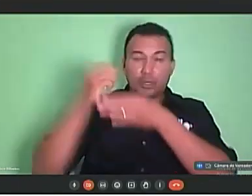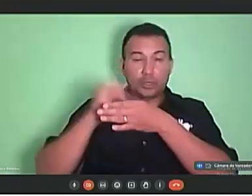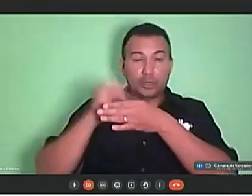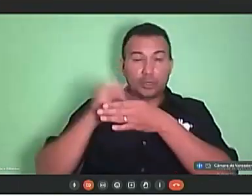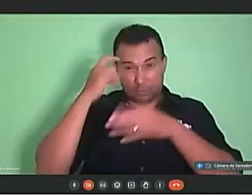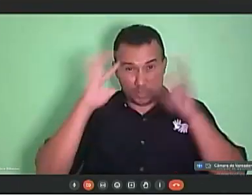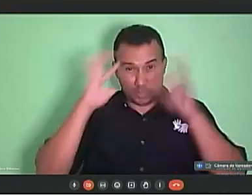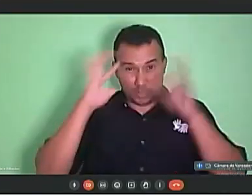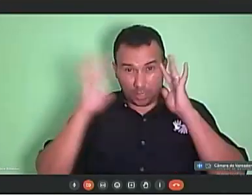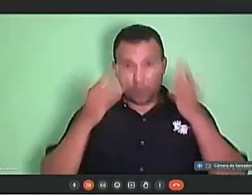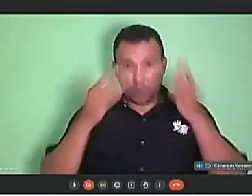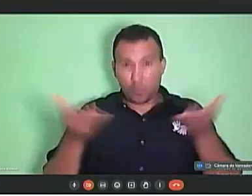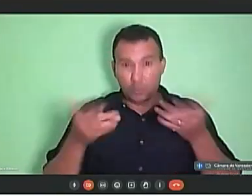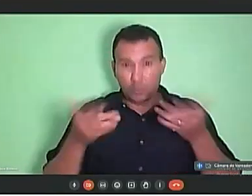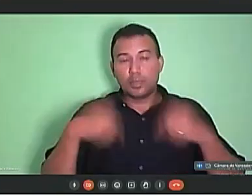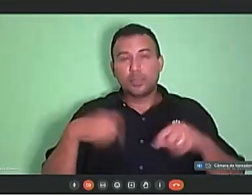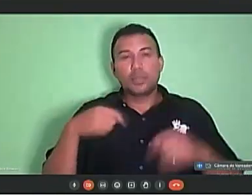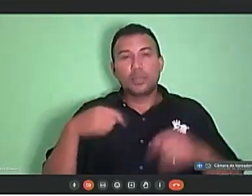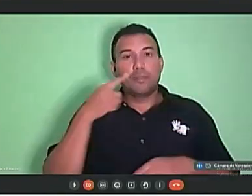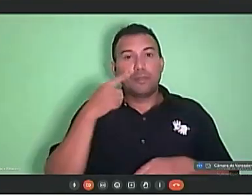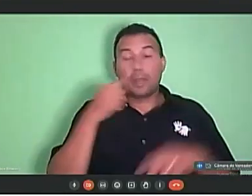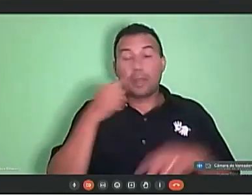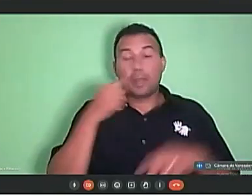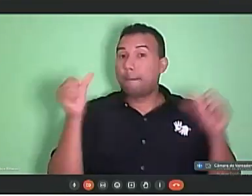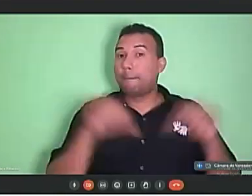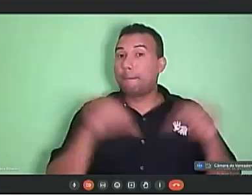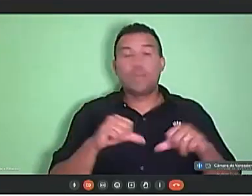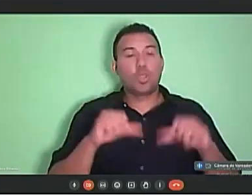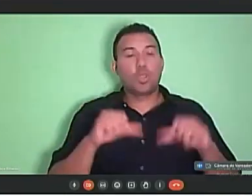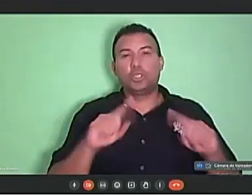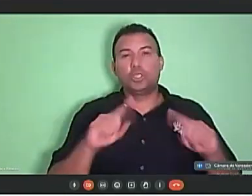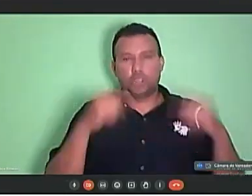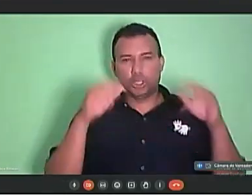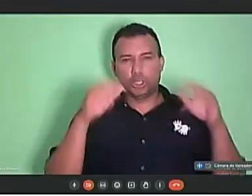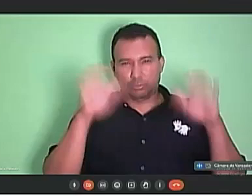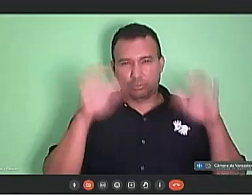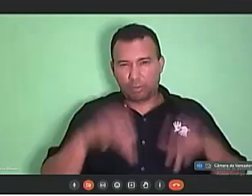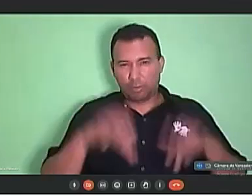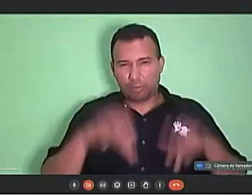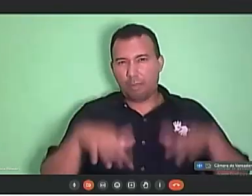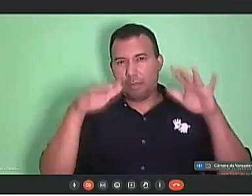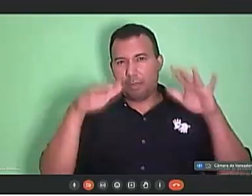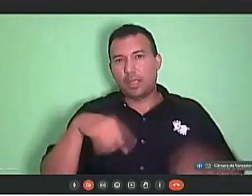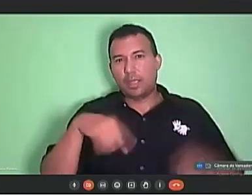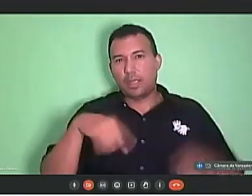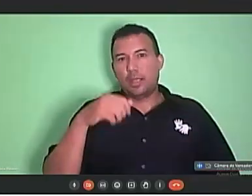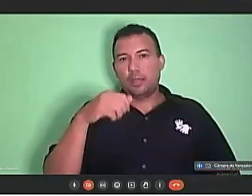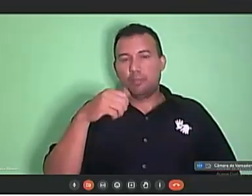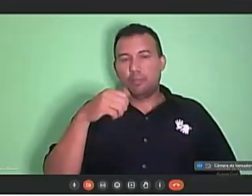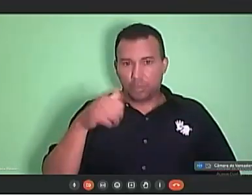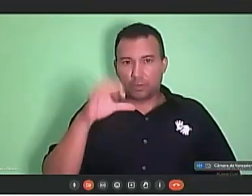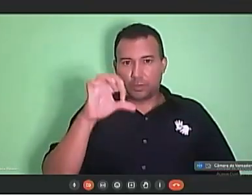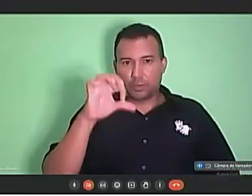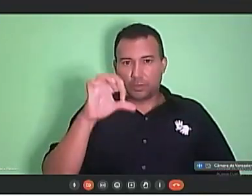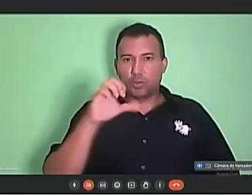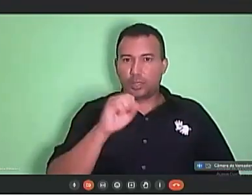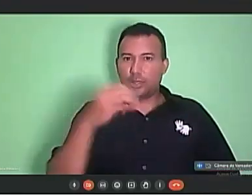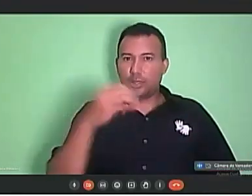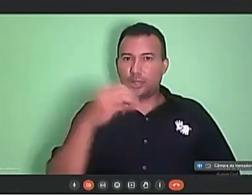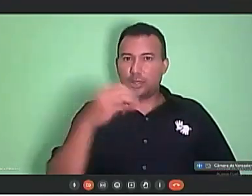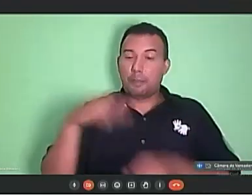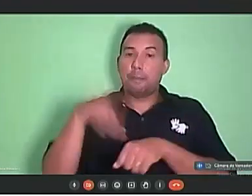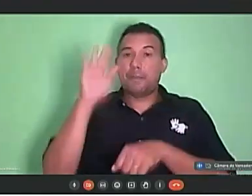teria que calcular a pior enchente provável de acontecer, que seria a enchente de 83 piorada, talvez 1 metro acima, e ainda